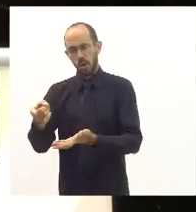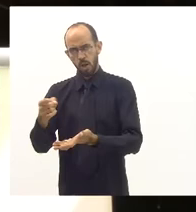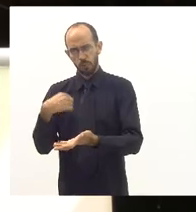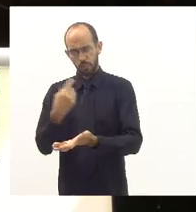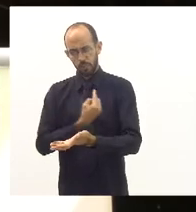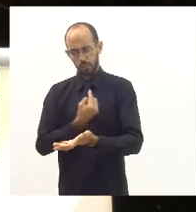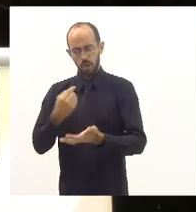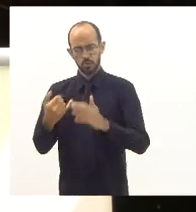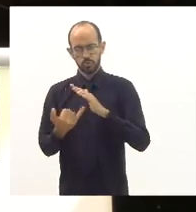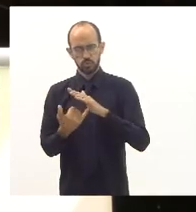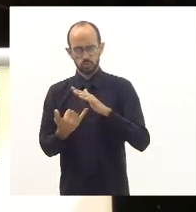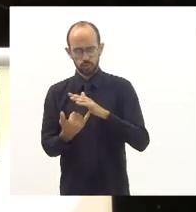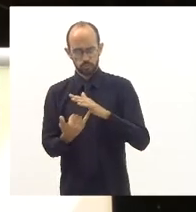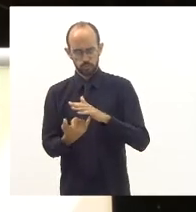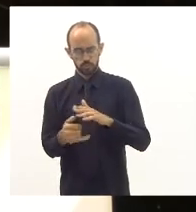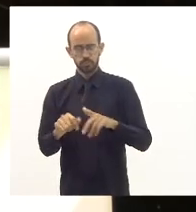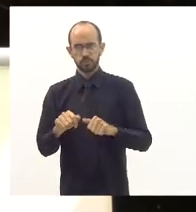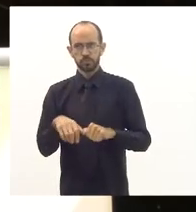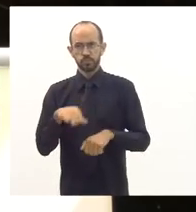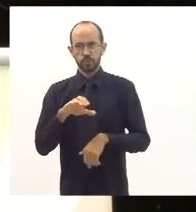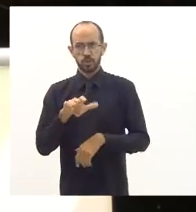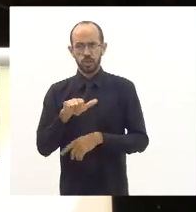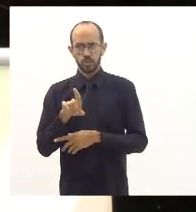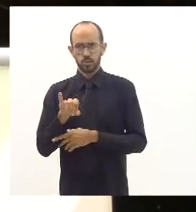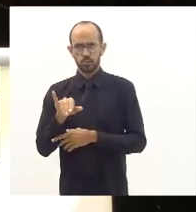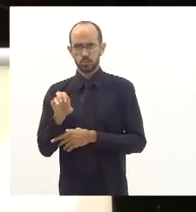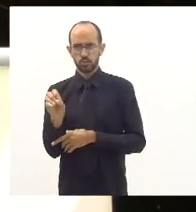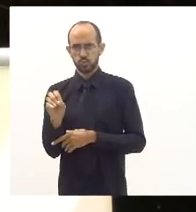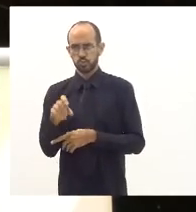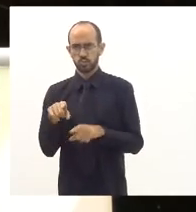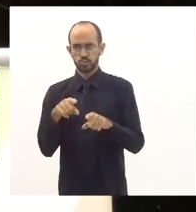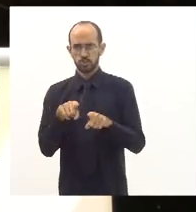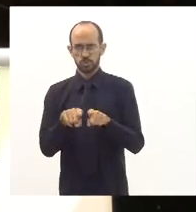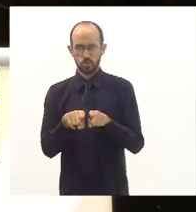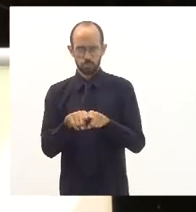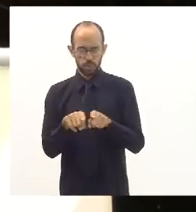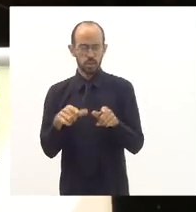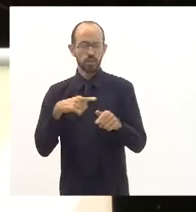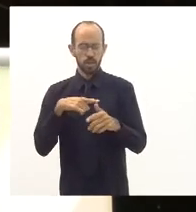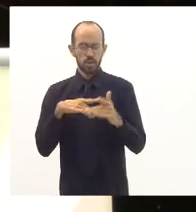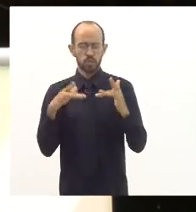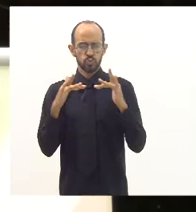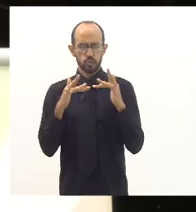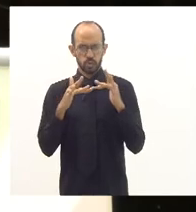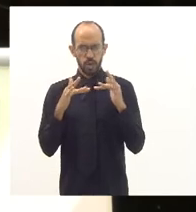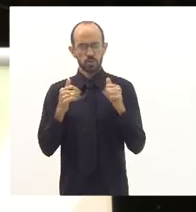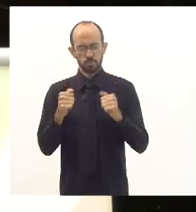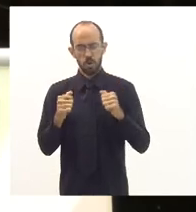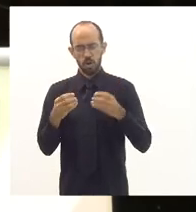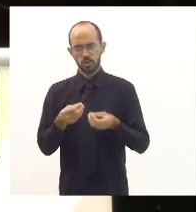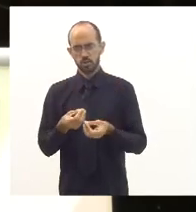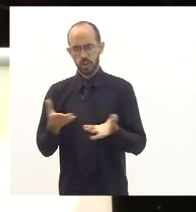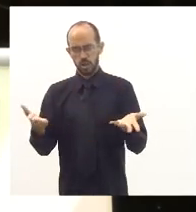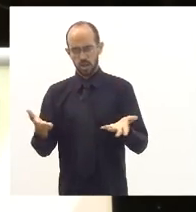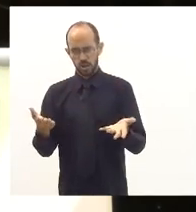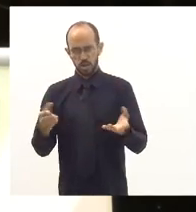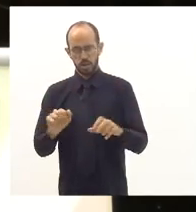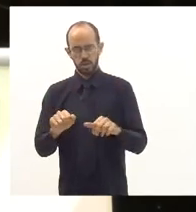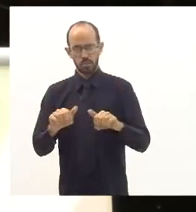nossa instituição. Cláudio tem todos os contatos também, depois pode repassar para todos os